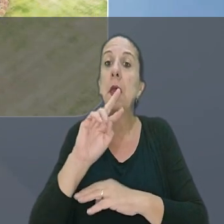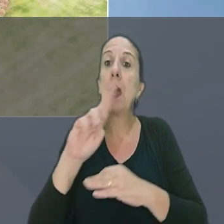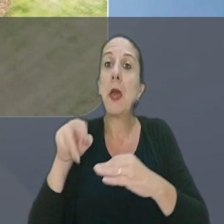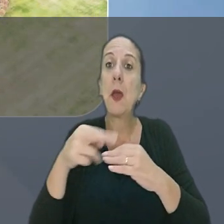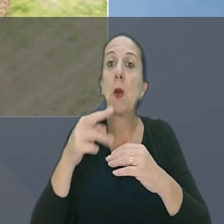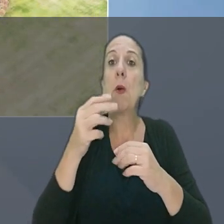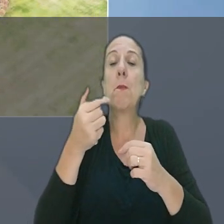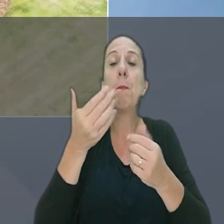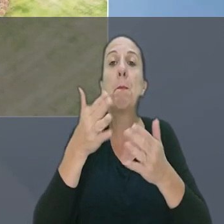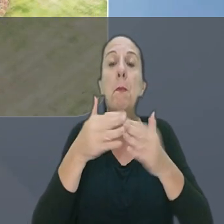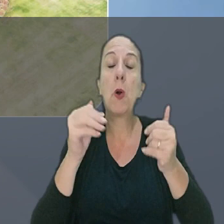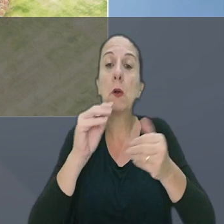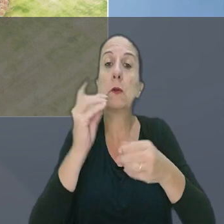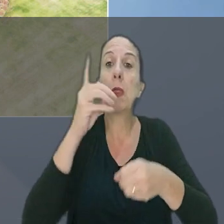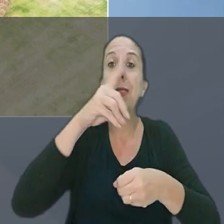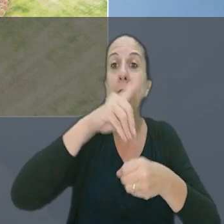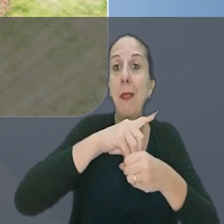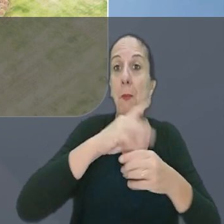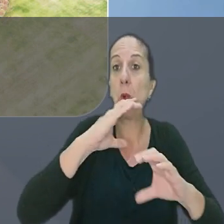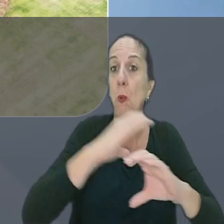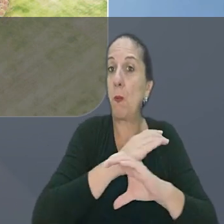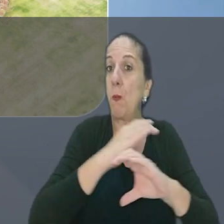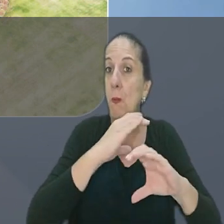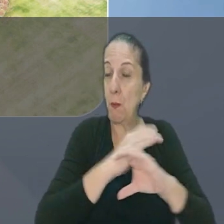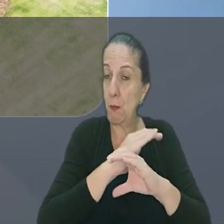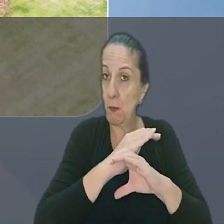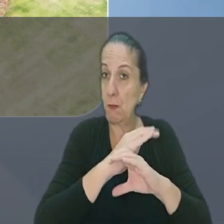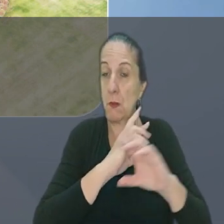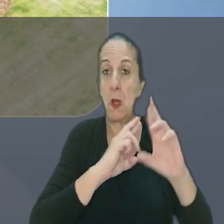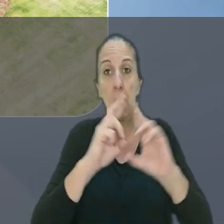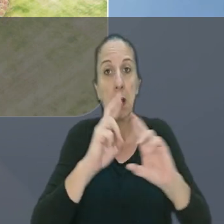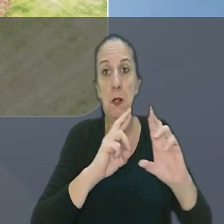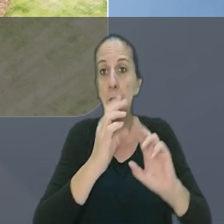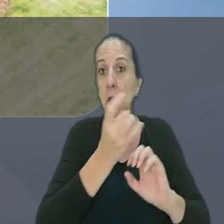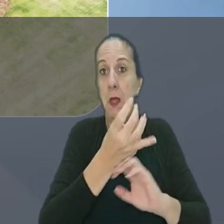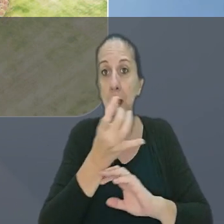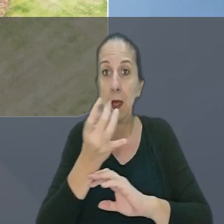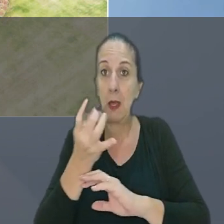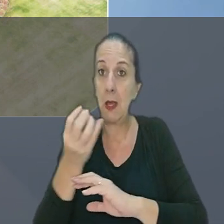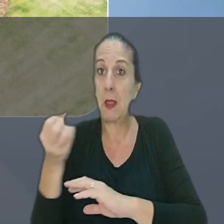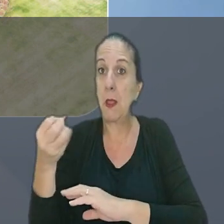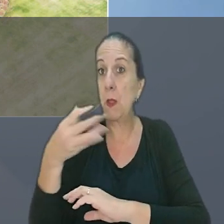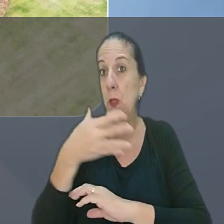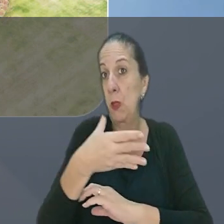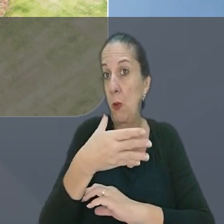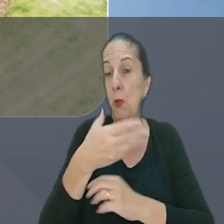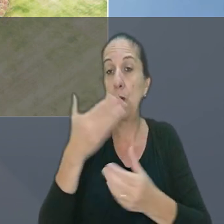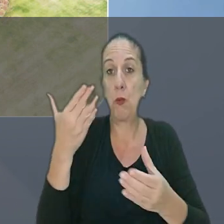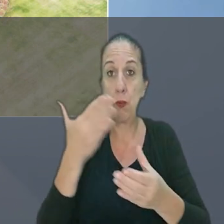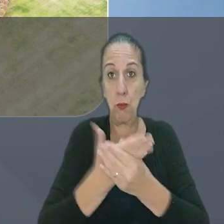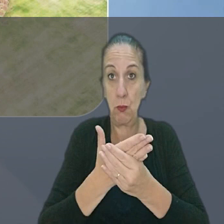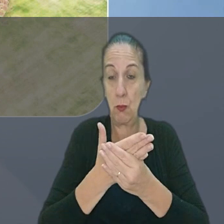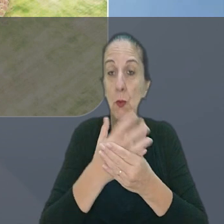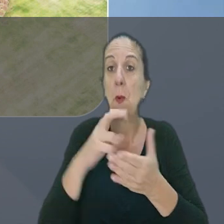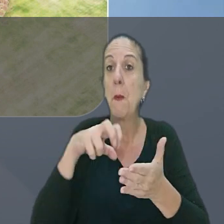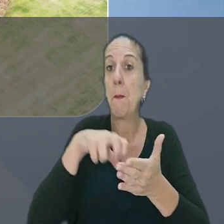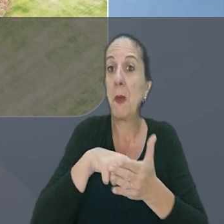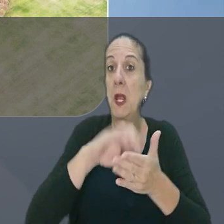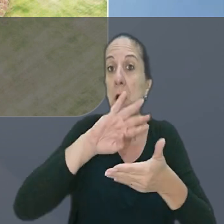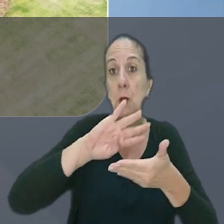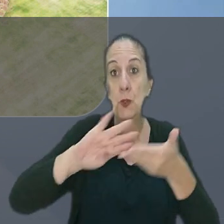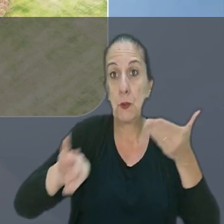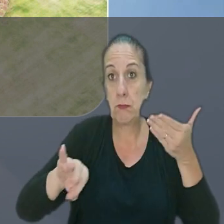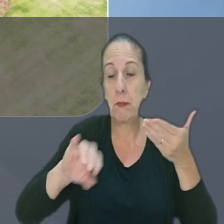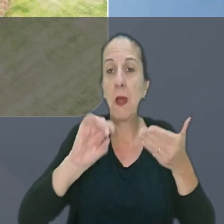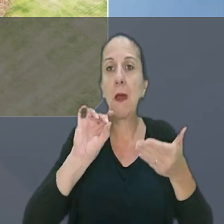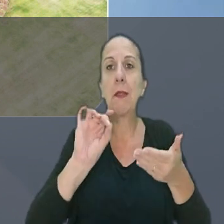a parte que recorre deve efetuar o depósito integralmente em relação a cada novo recurso interposto, sob pena